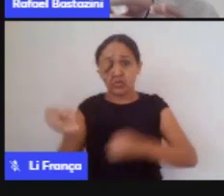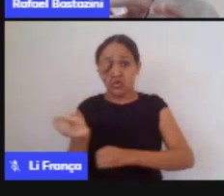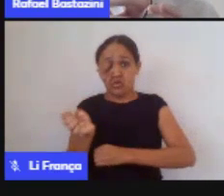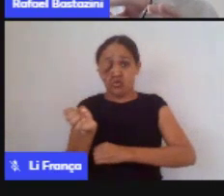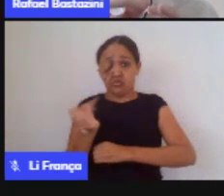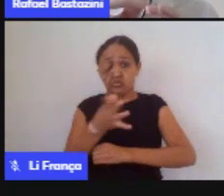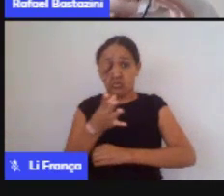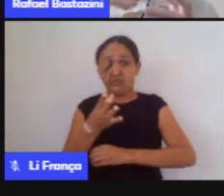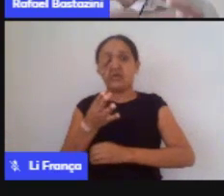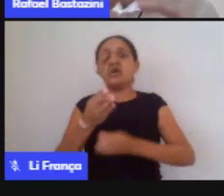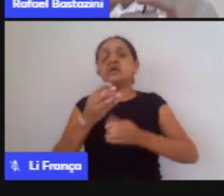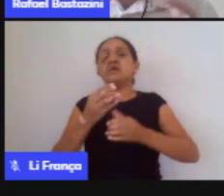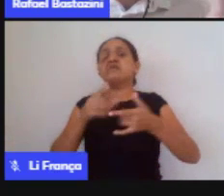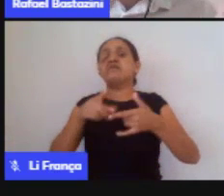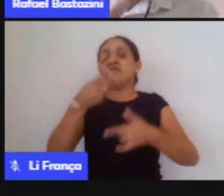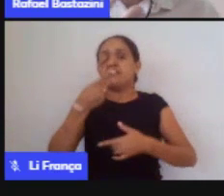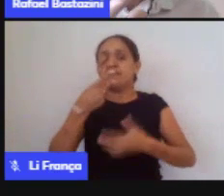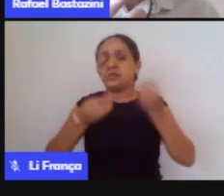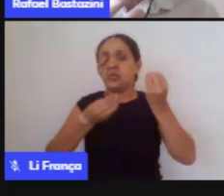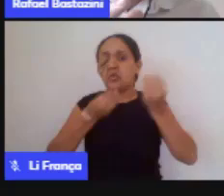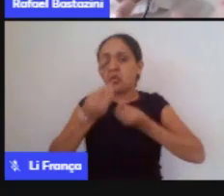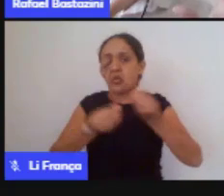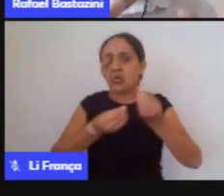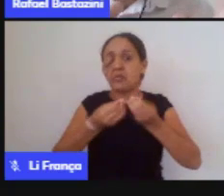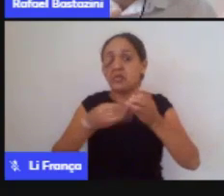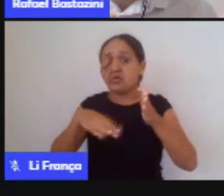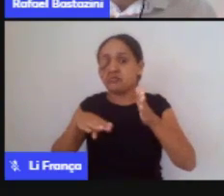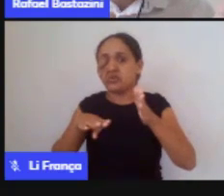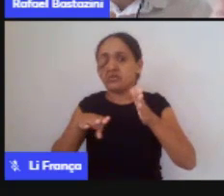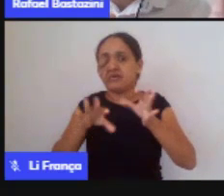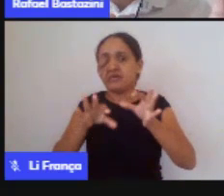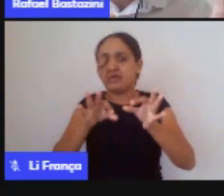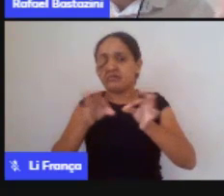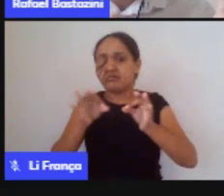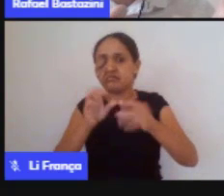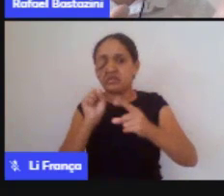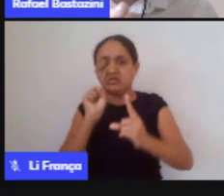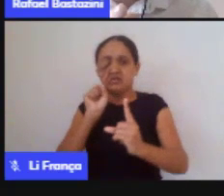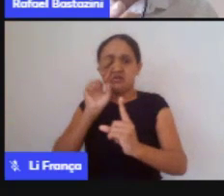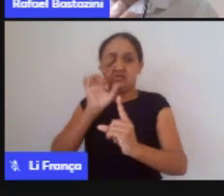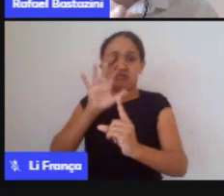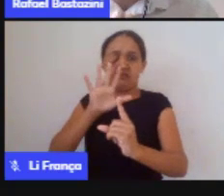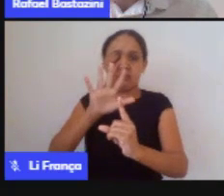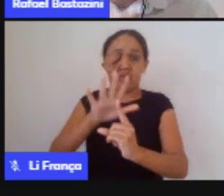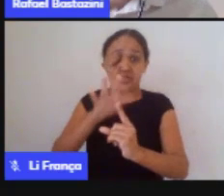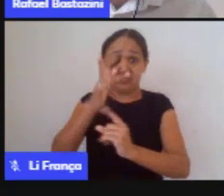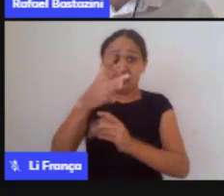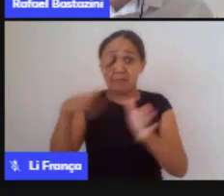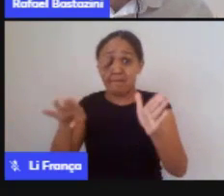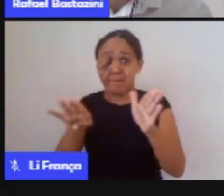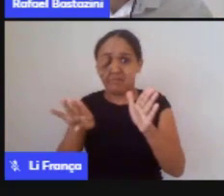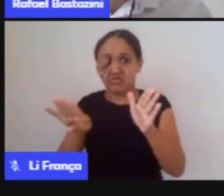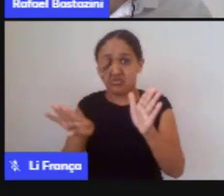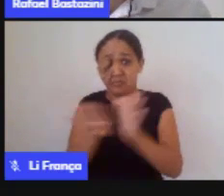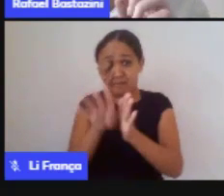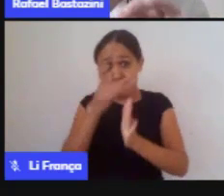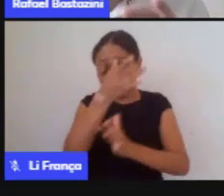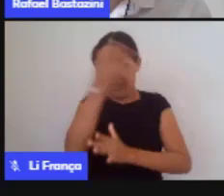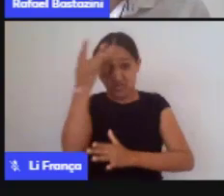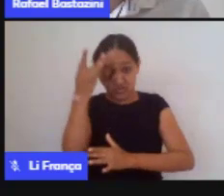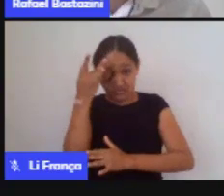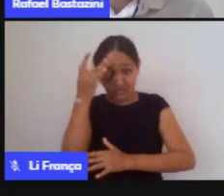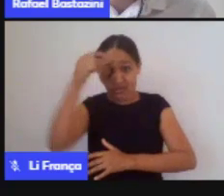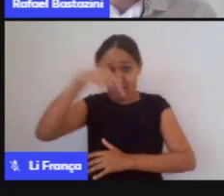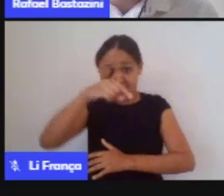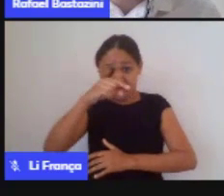falei como que ela influenciou na chegada de um grande contingente de pessoas na cidade, e agora eu vou tratar de um